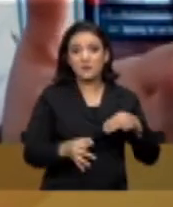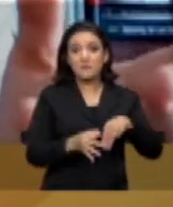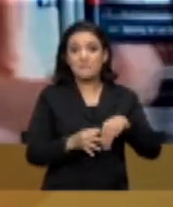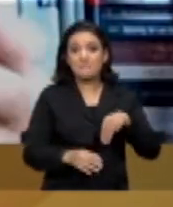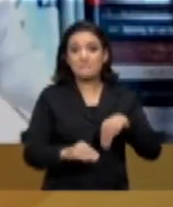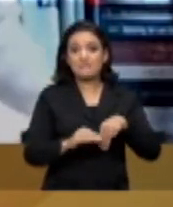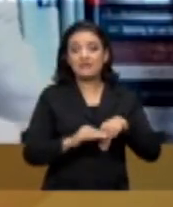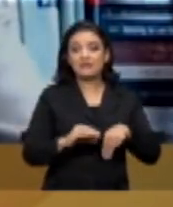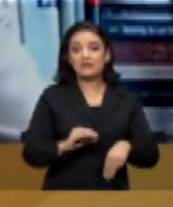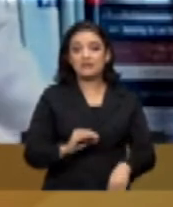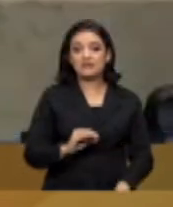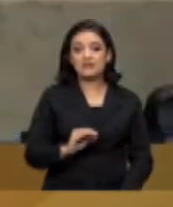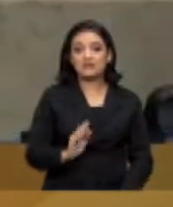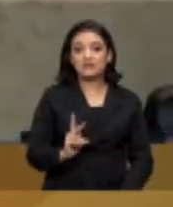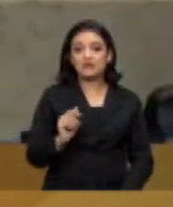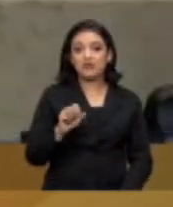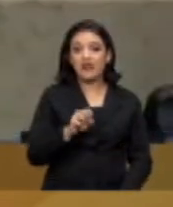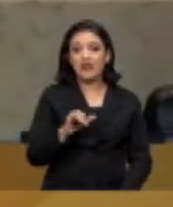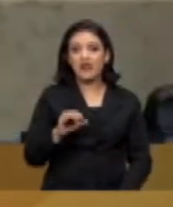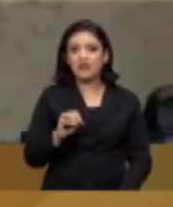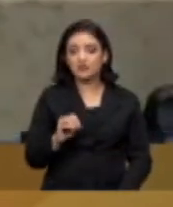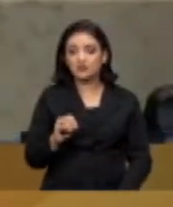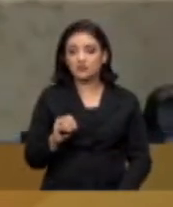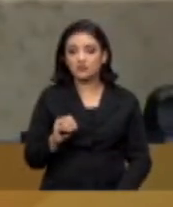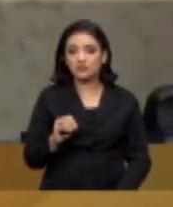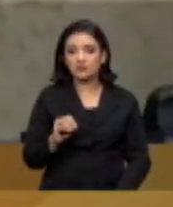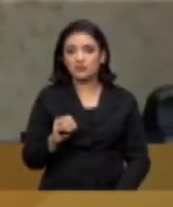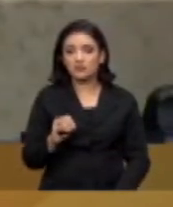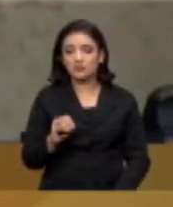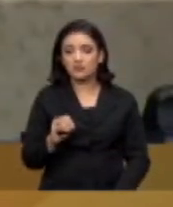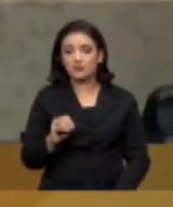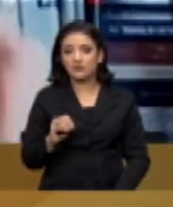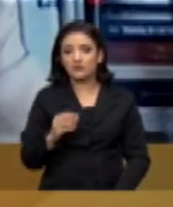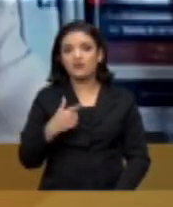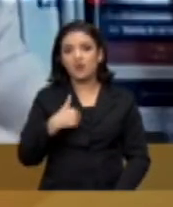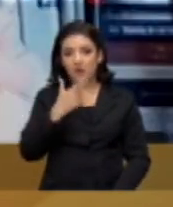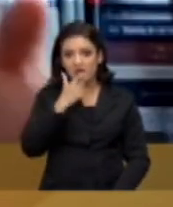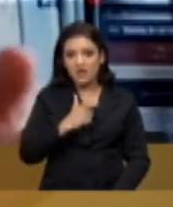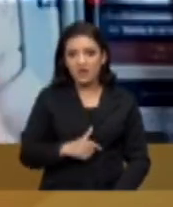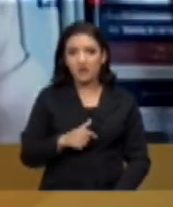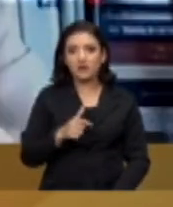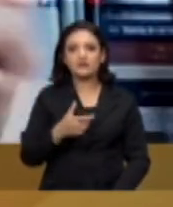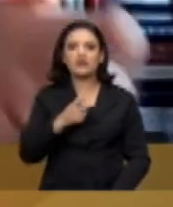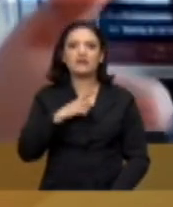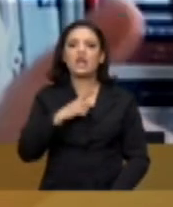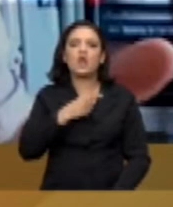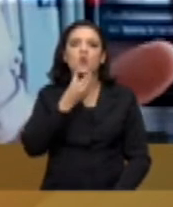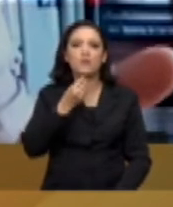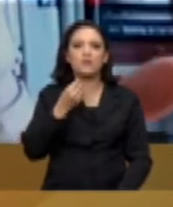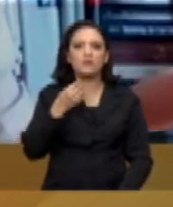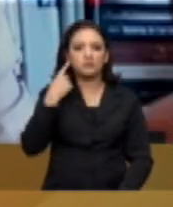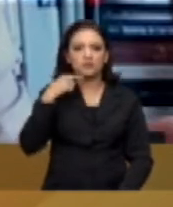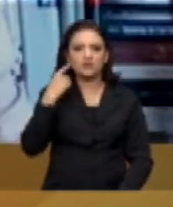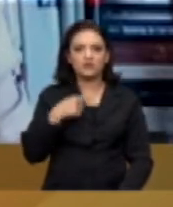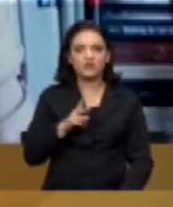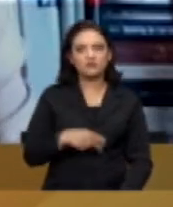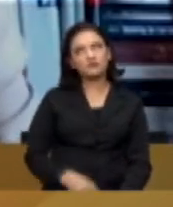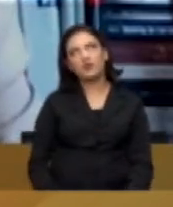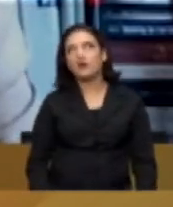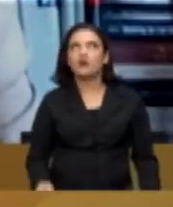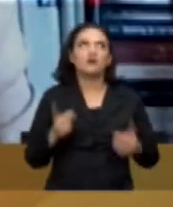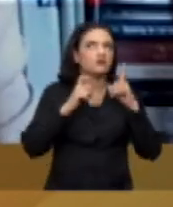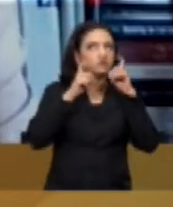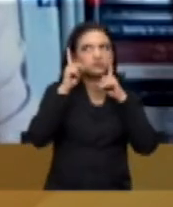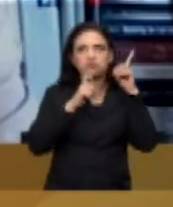com a urbanidade Ah, e então. um advogado presente aqui que está o tempo todo revirando os olhos, fazendo Não, isso. careta, não é o dever